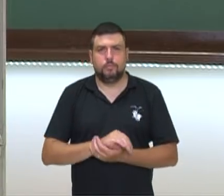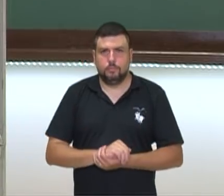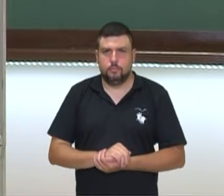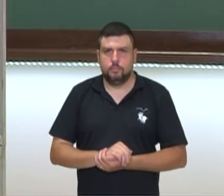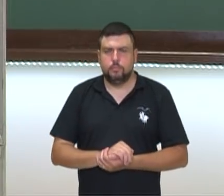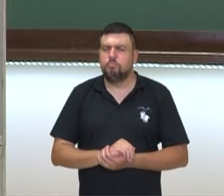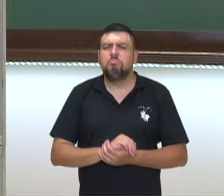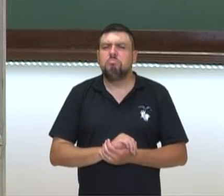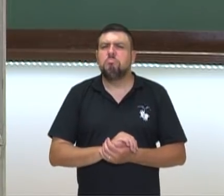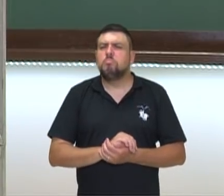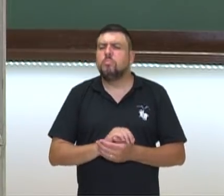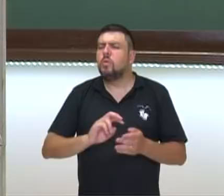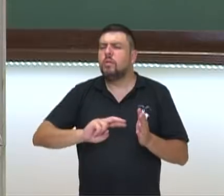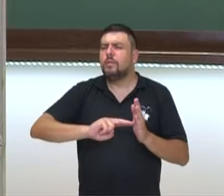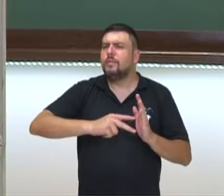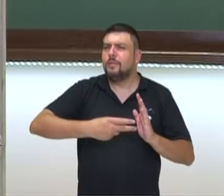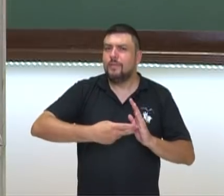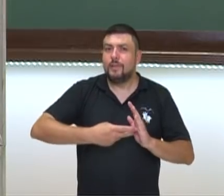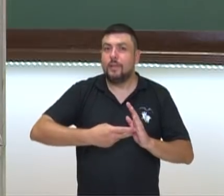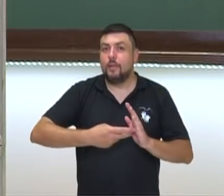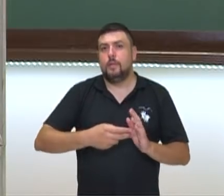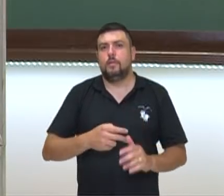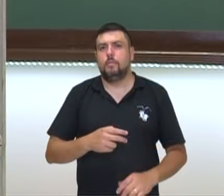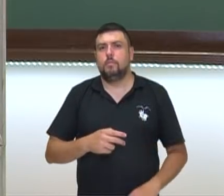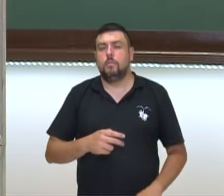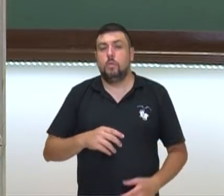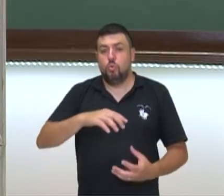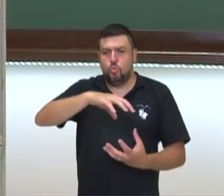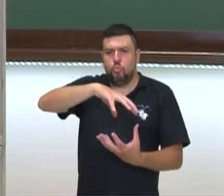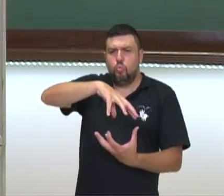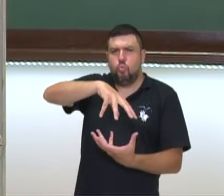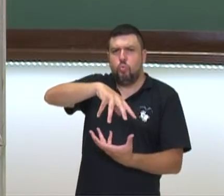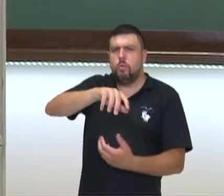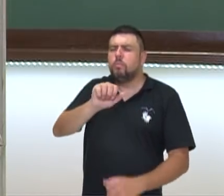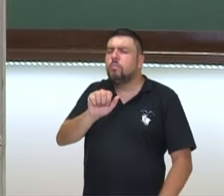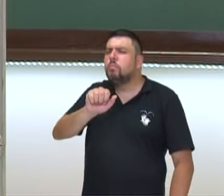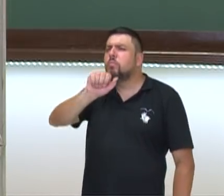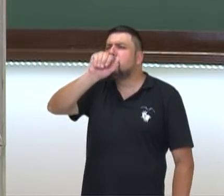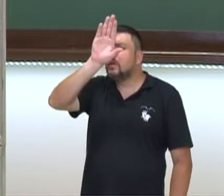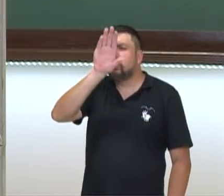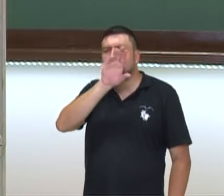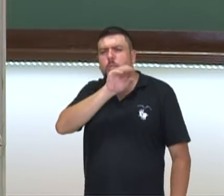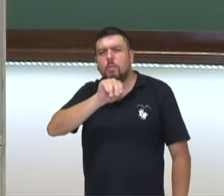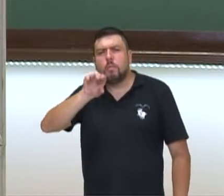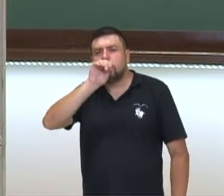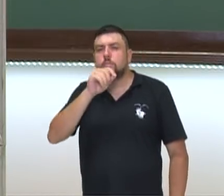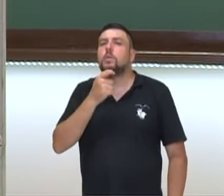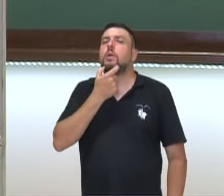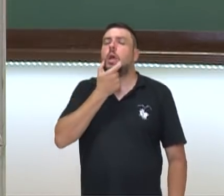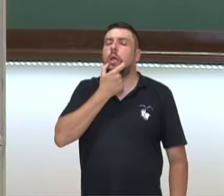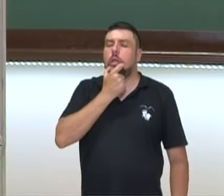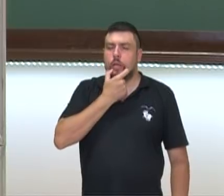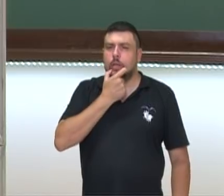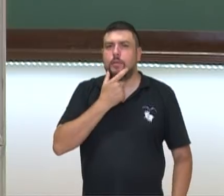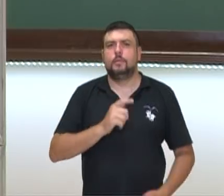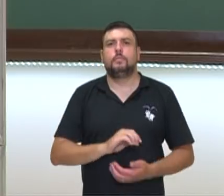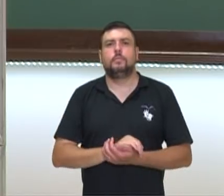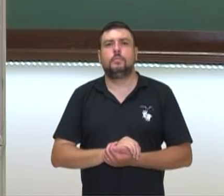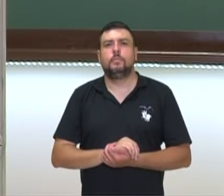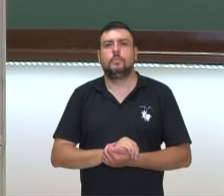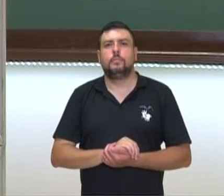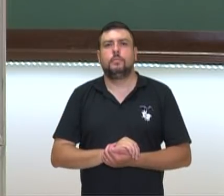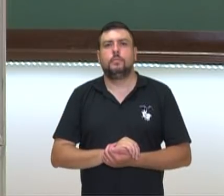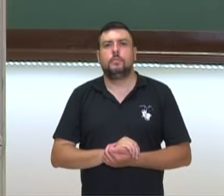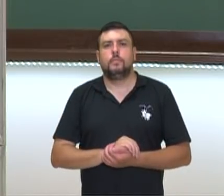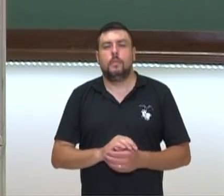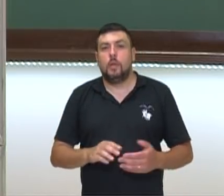O inglês é uma das línguas mais faladas no mundo inteiro, tá ok? Então, o que, que isso significa? Nós iremos encontrar